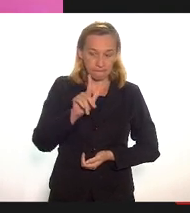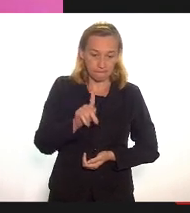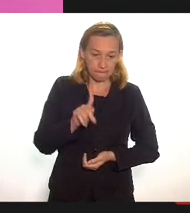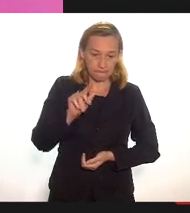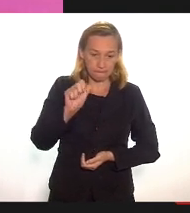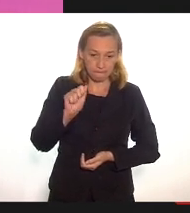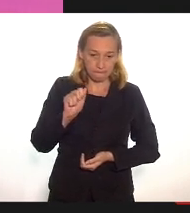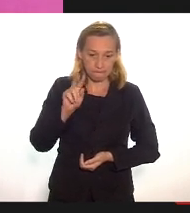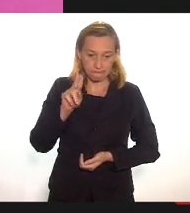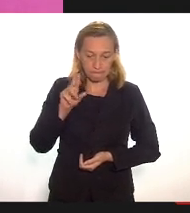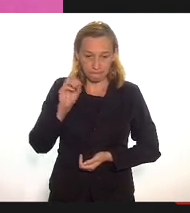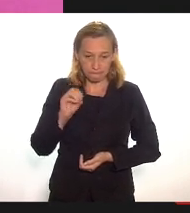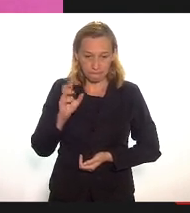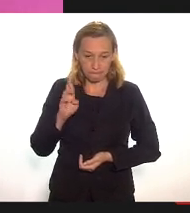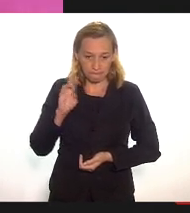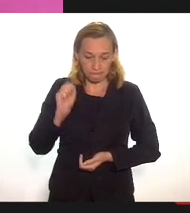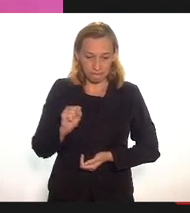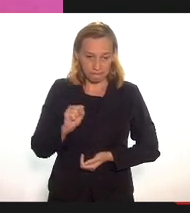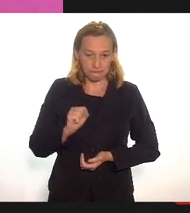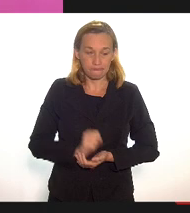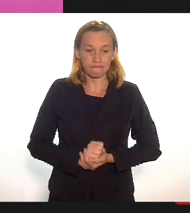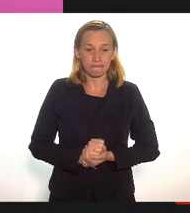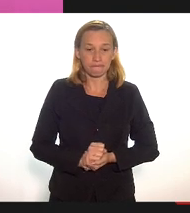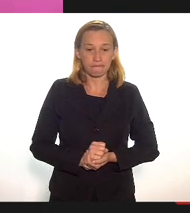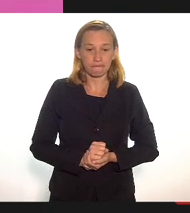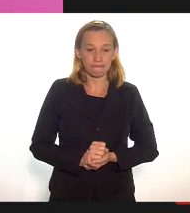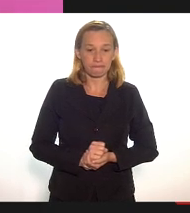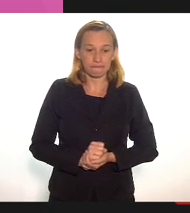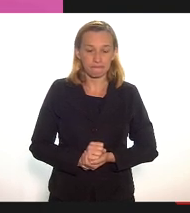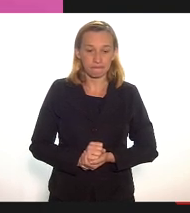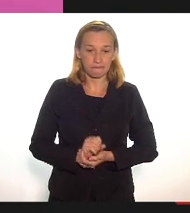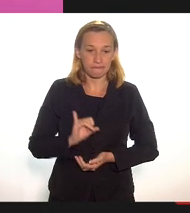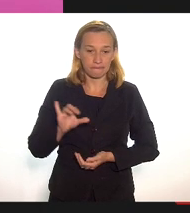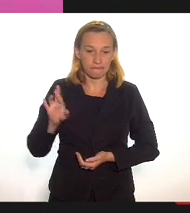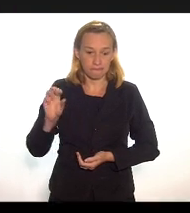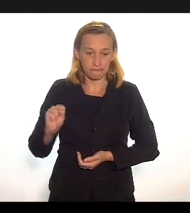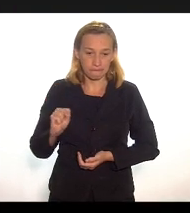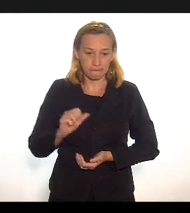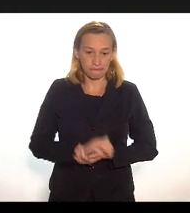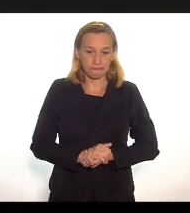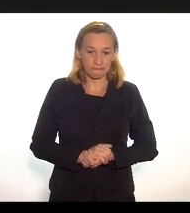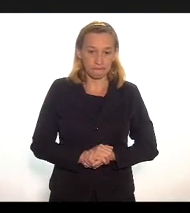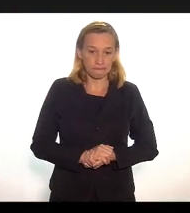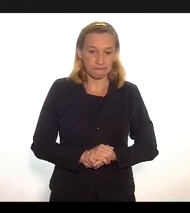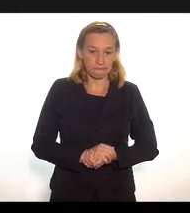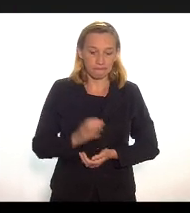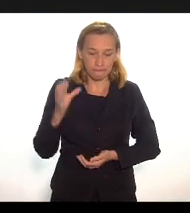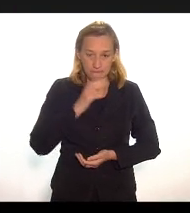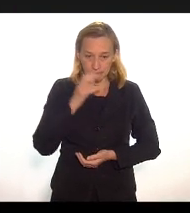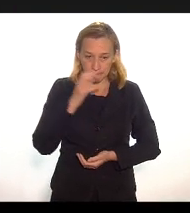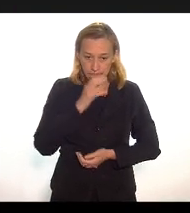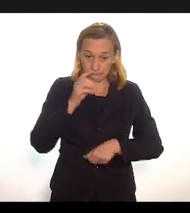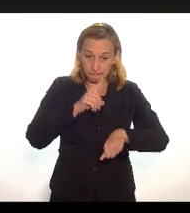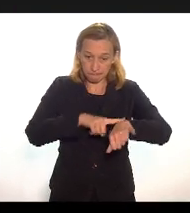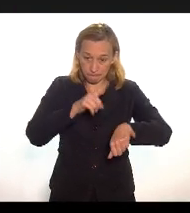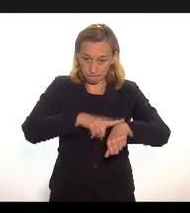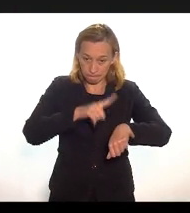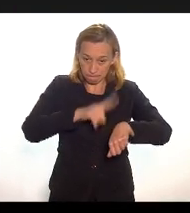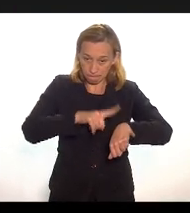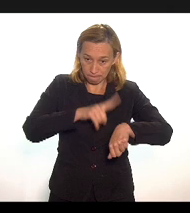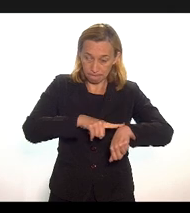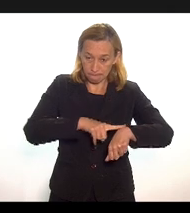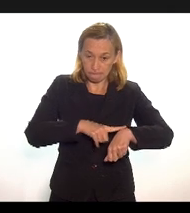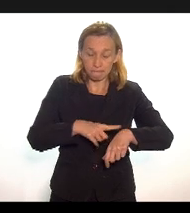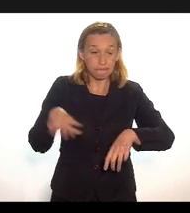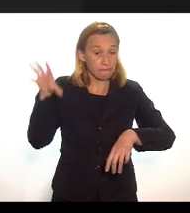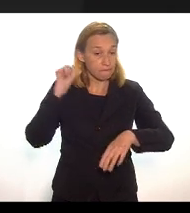ok? Então, a palavra está com Simed. Vamos tentar ser mais breve também para a gente